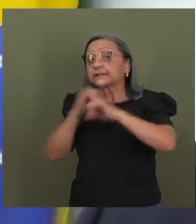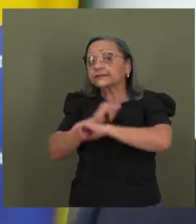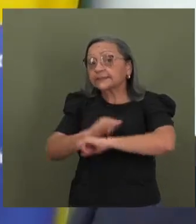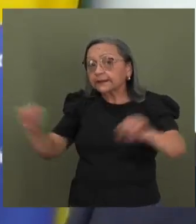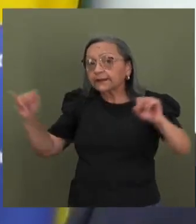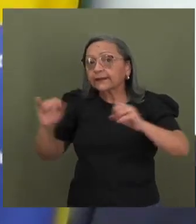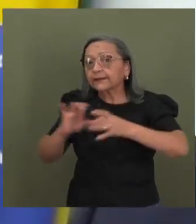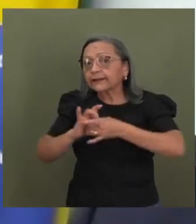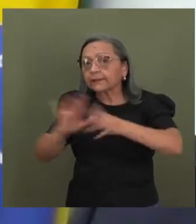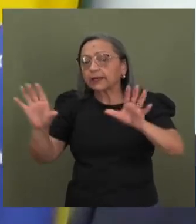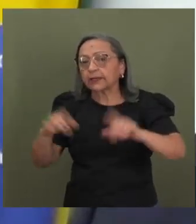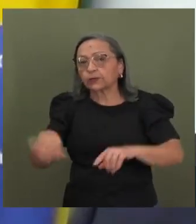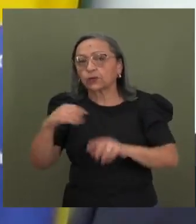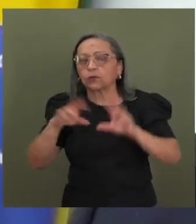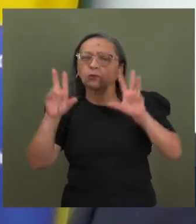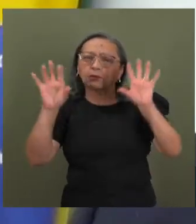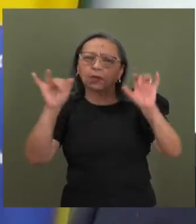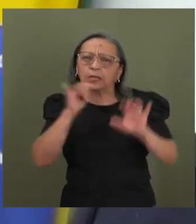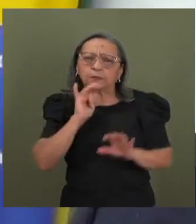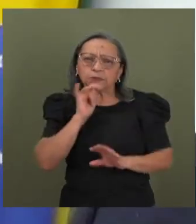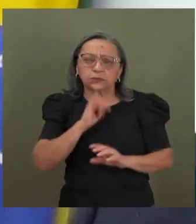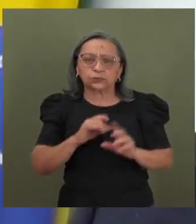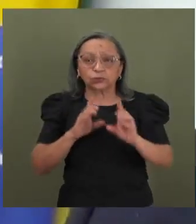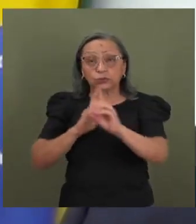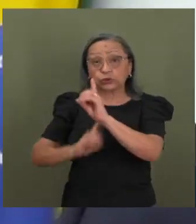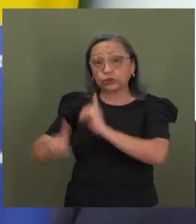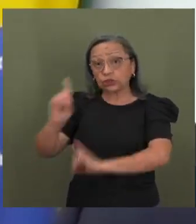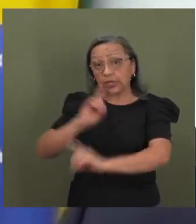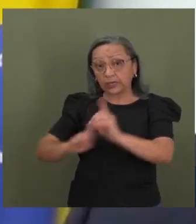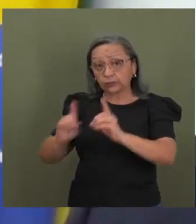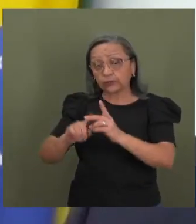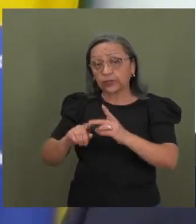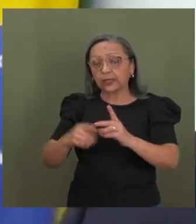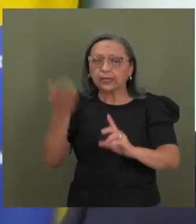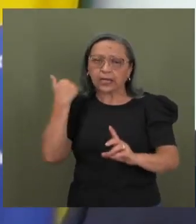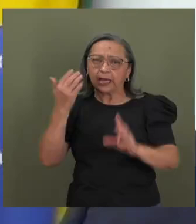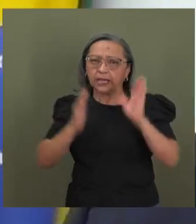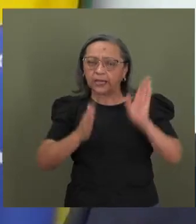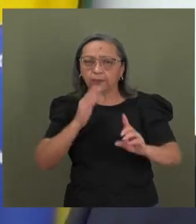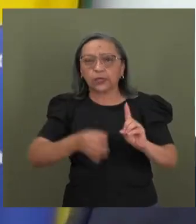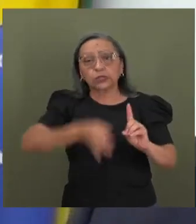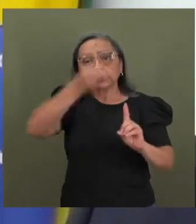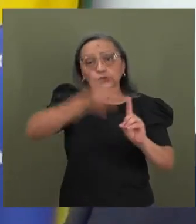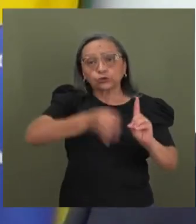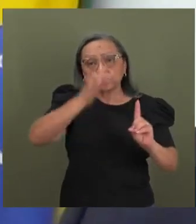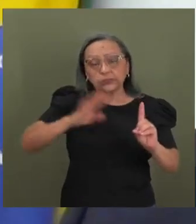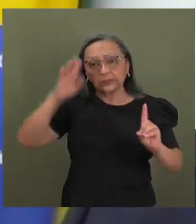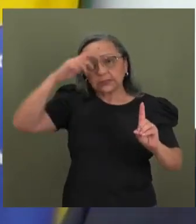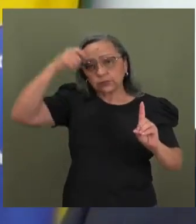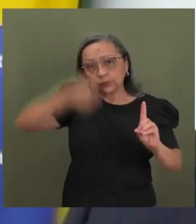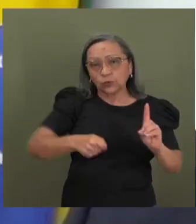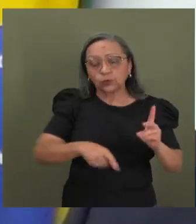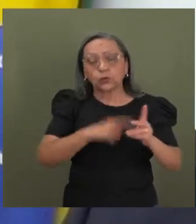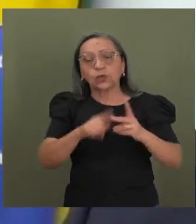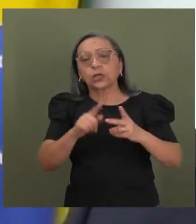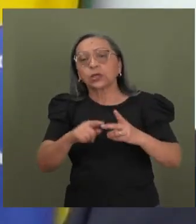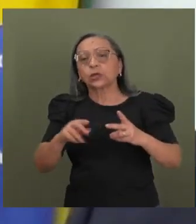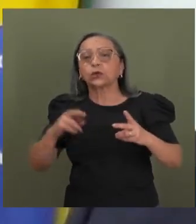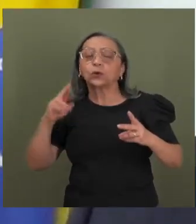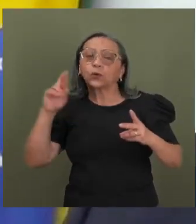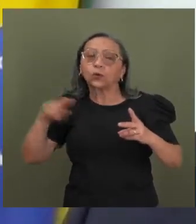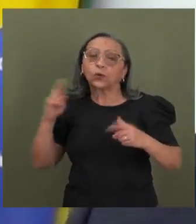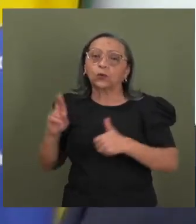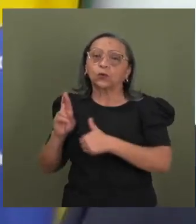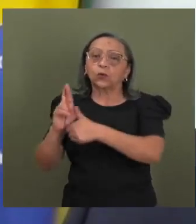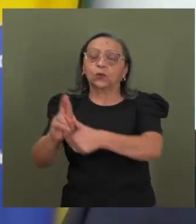atenção, uma suposição de um diálogo entre o juiz Sérgio Moro, na época, nosso colega hoje, e o procurador Deltan